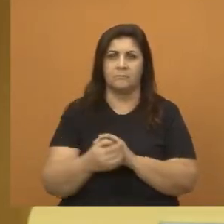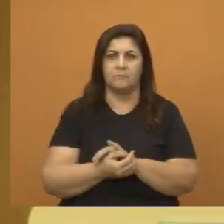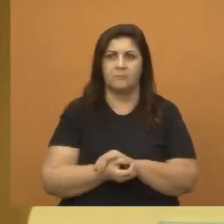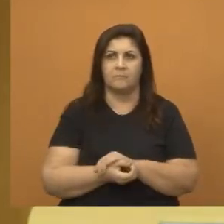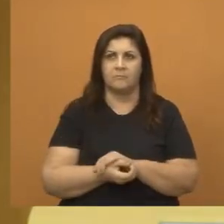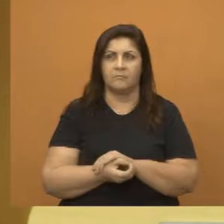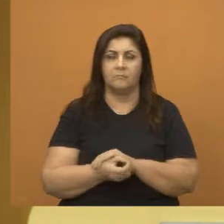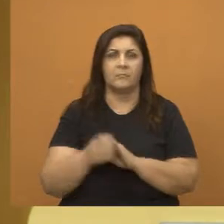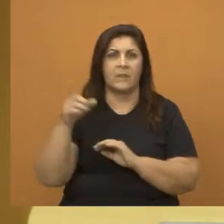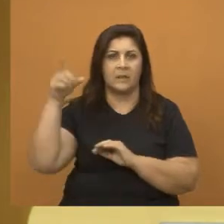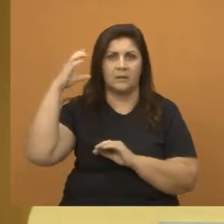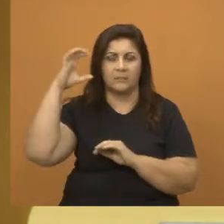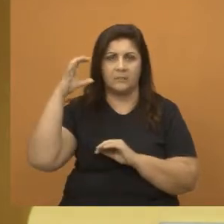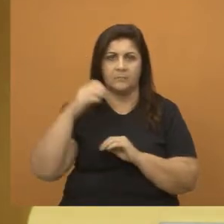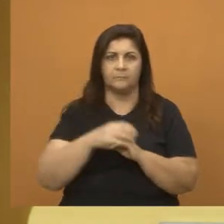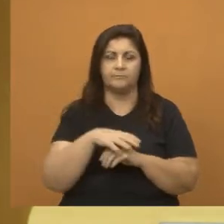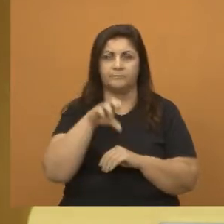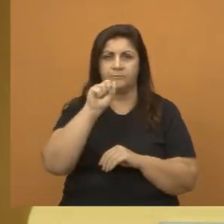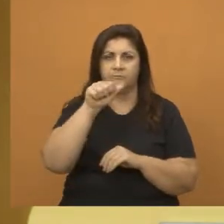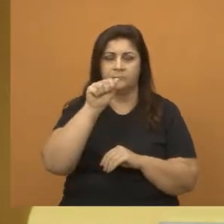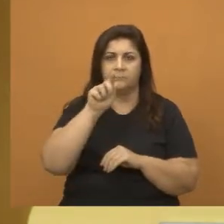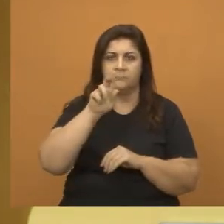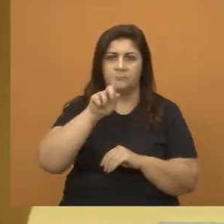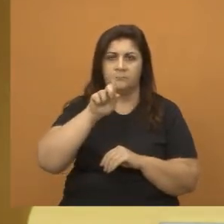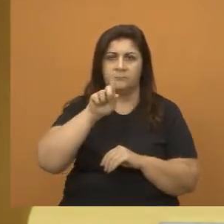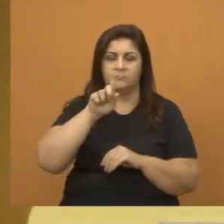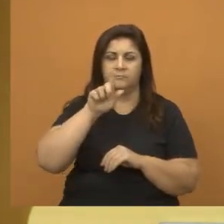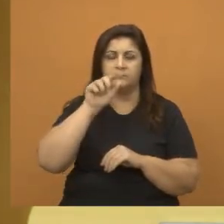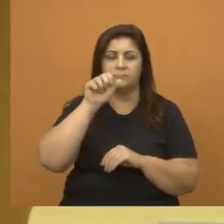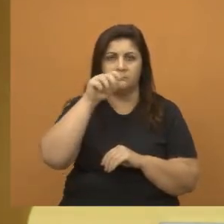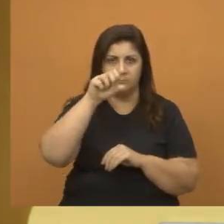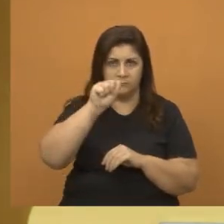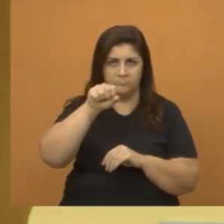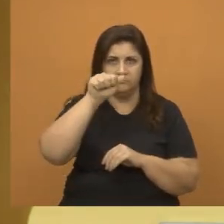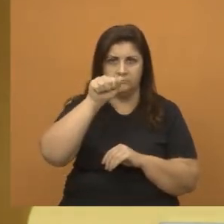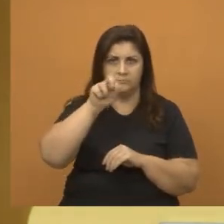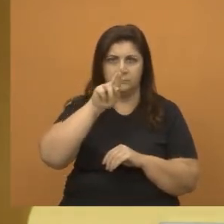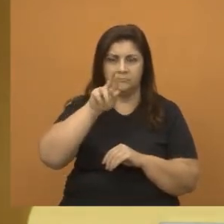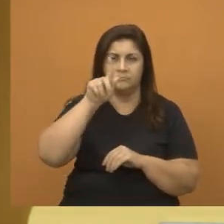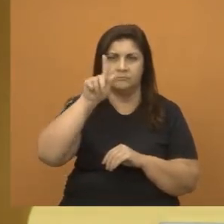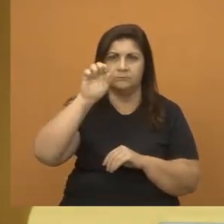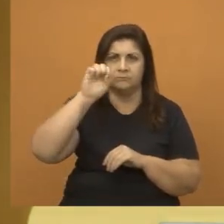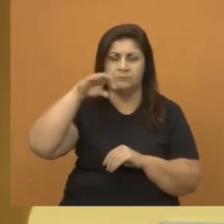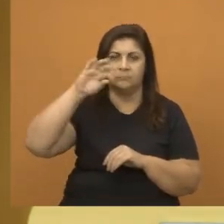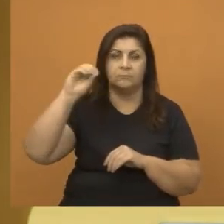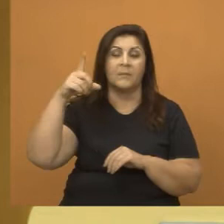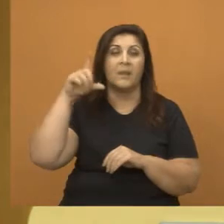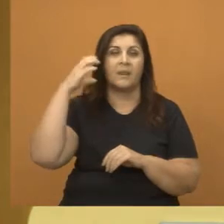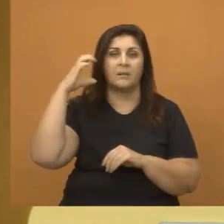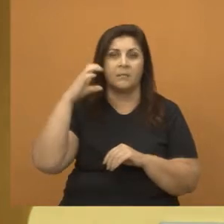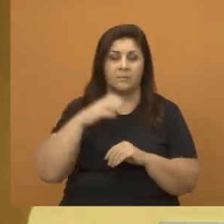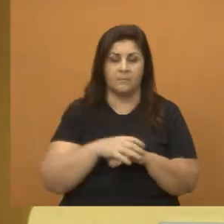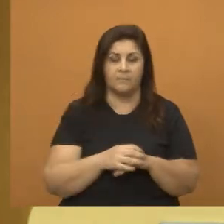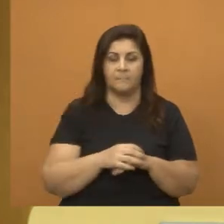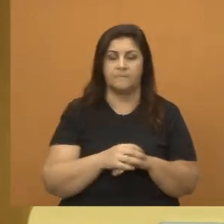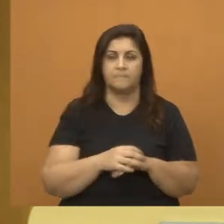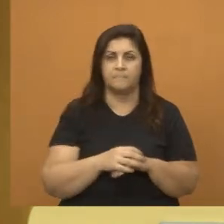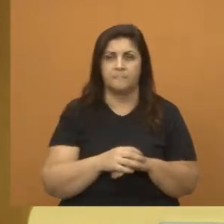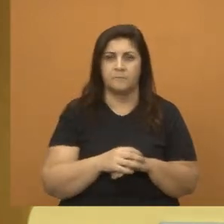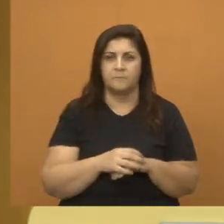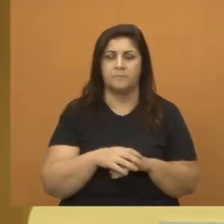caçapava sargento de treinamento físico militar no 6º bil de caçapava são paulo de 2000 e 2002